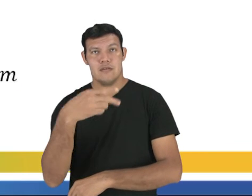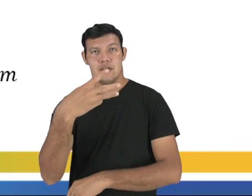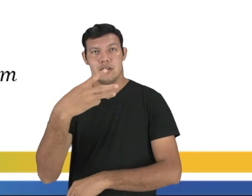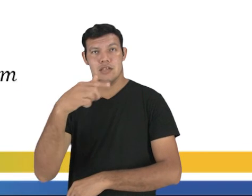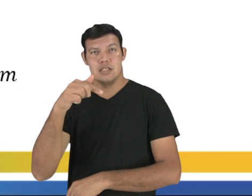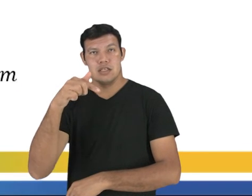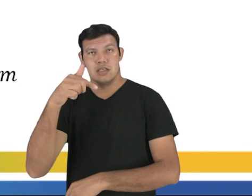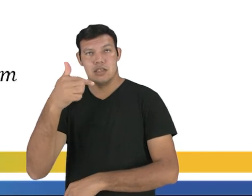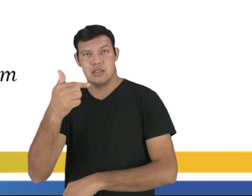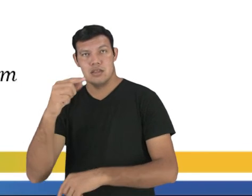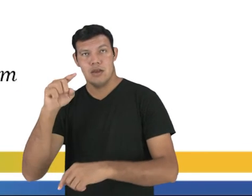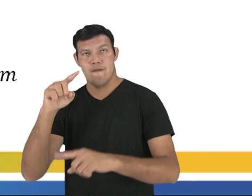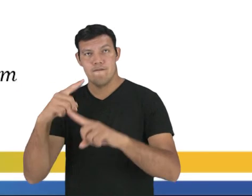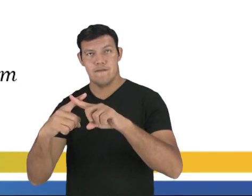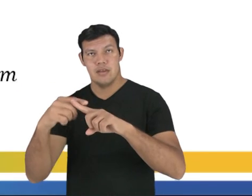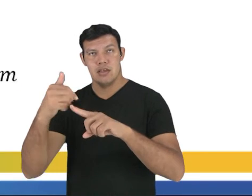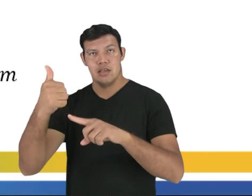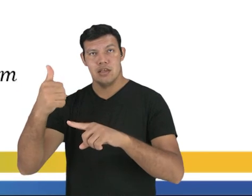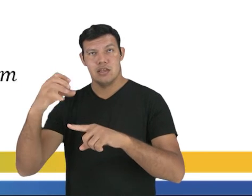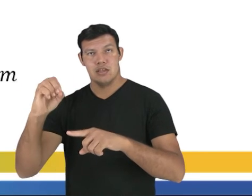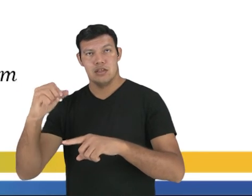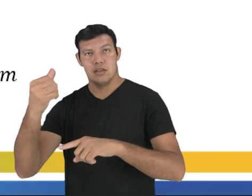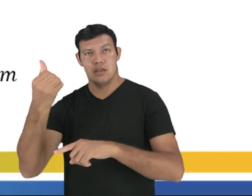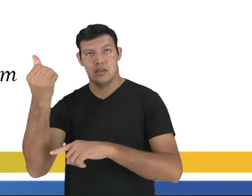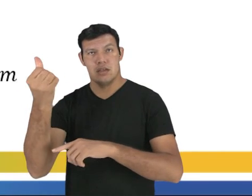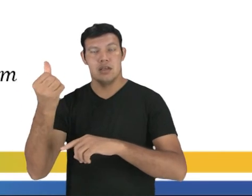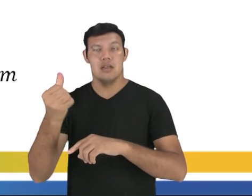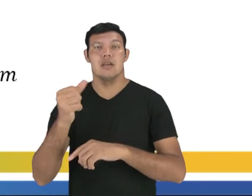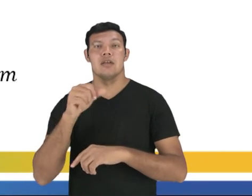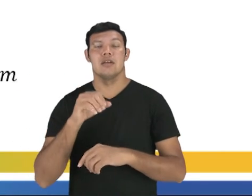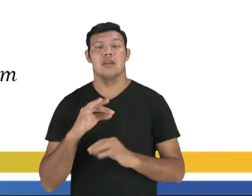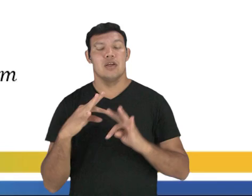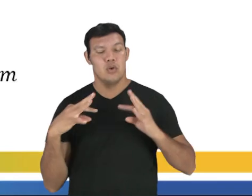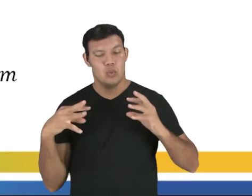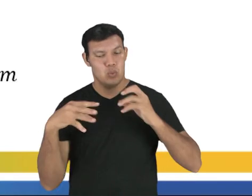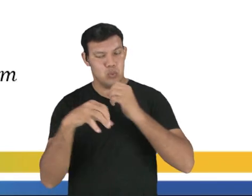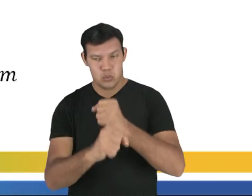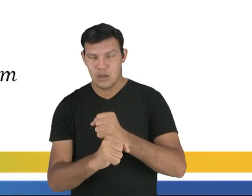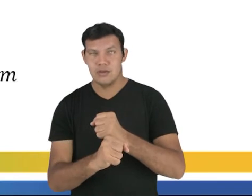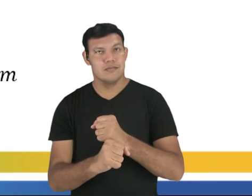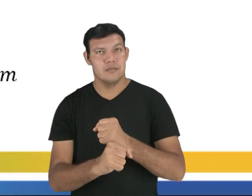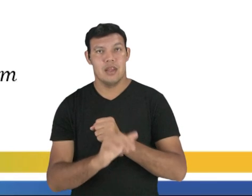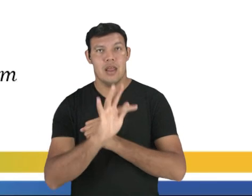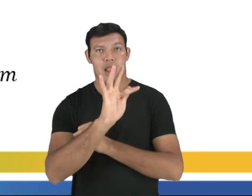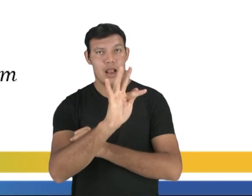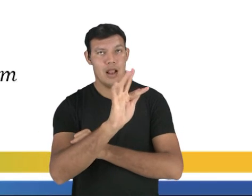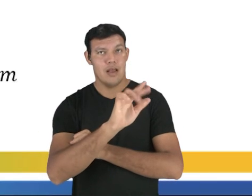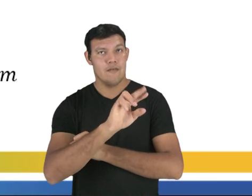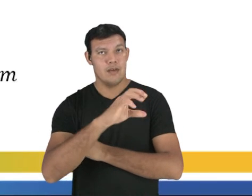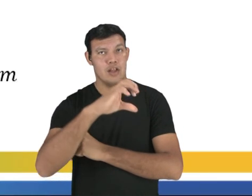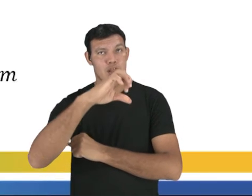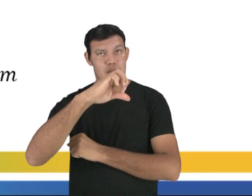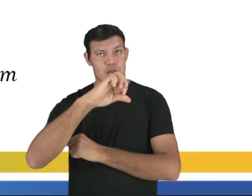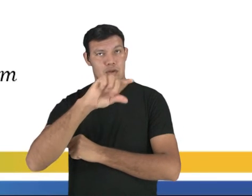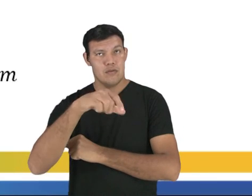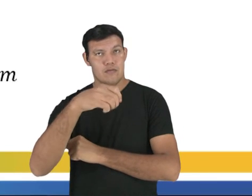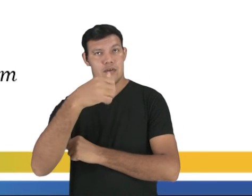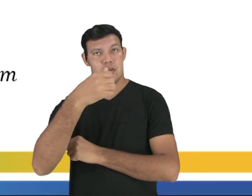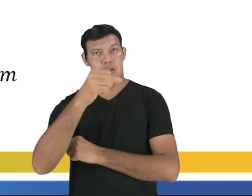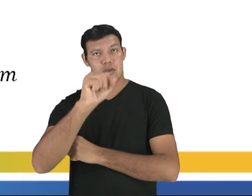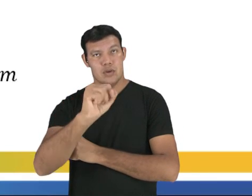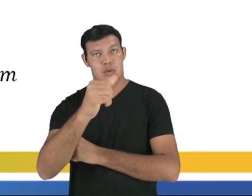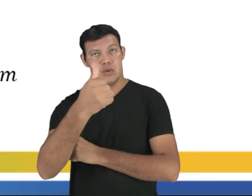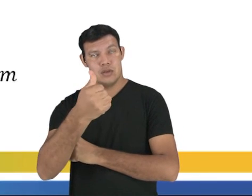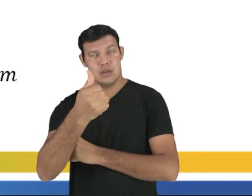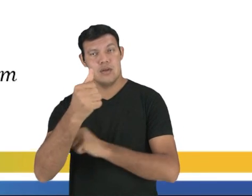da equação que tem ali em cima. 9,81. Aquele 9,81 é a nossa gravidade, só que para